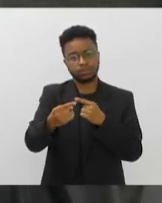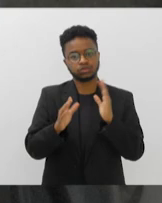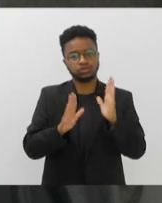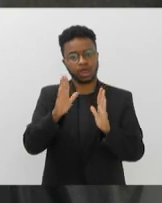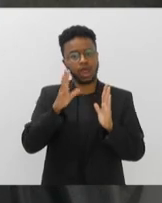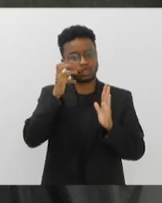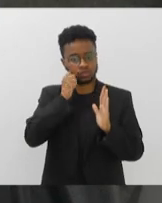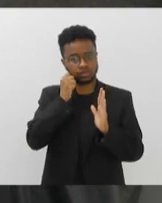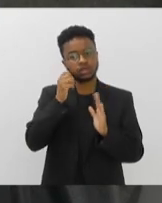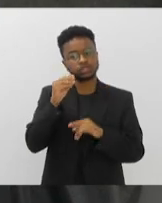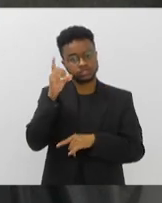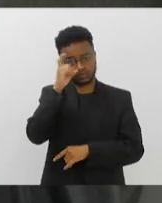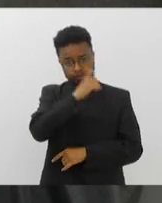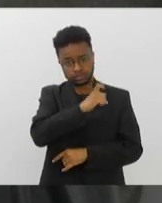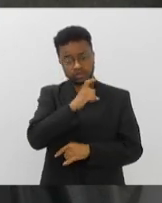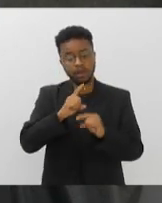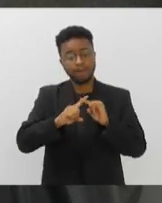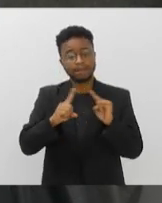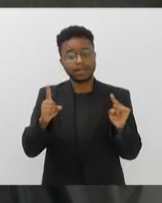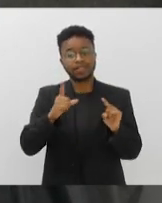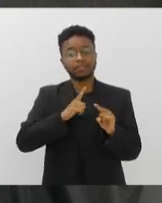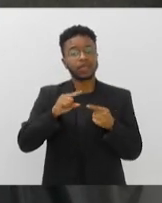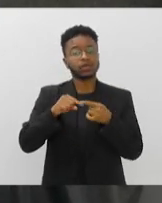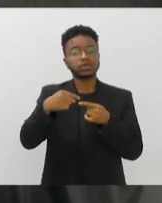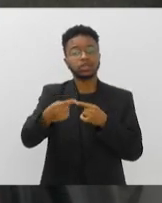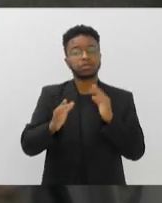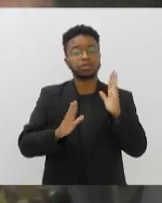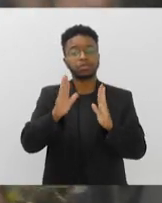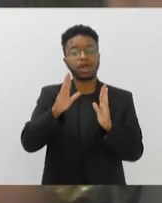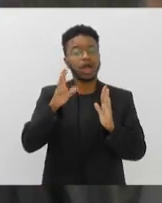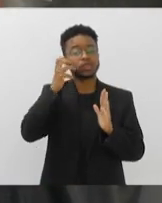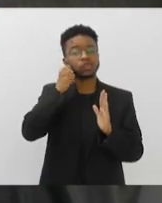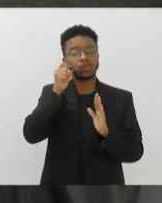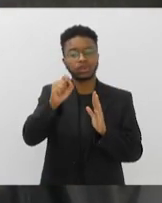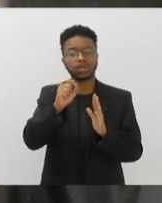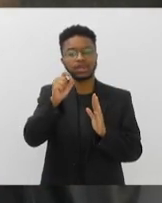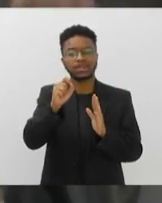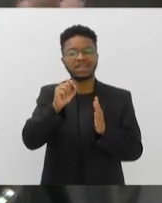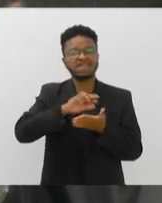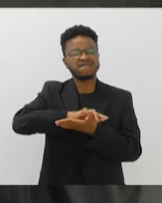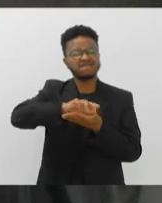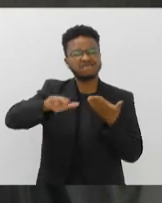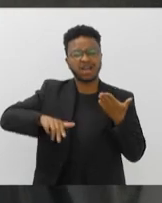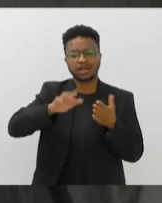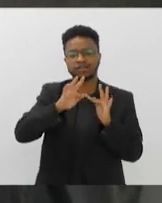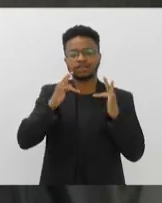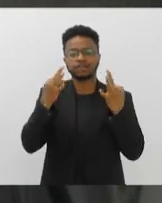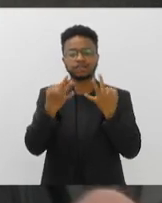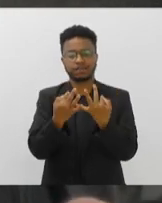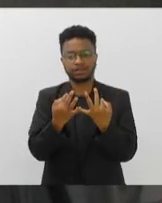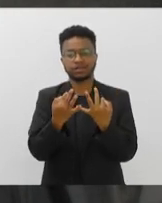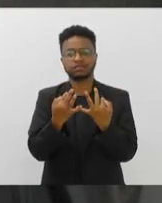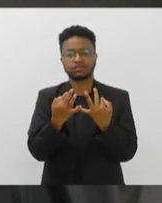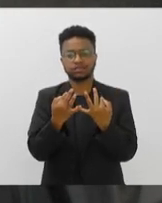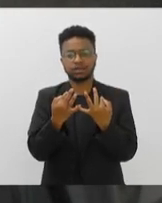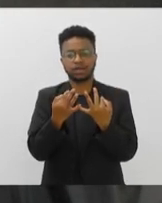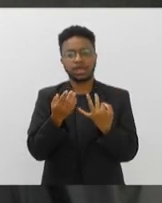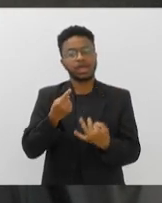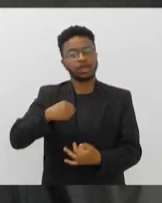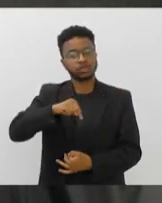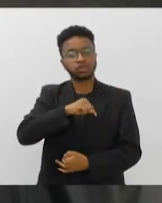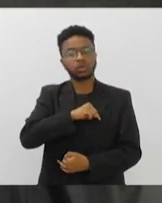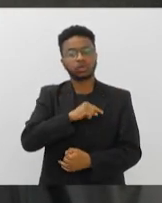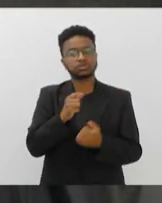difícil mas eu tenho pós-adoção de inúmeras famílias que a gente tá um